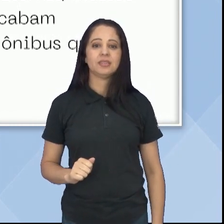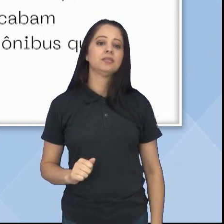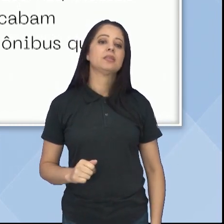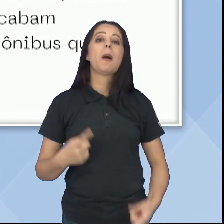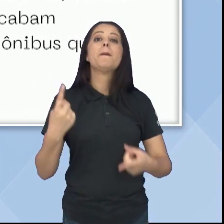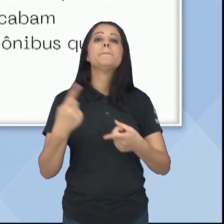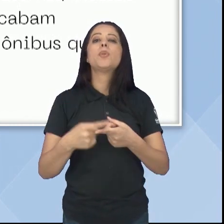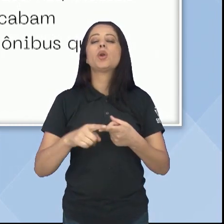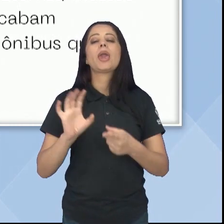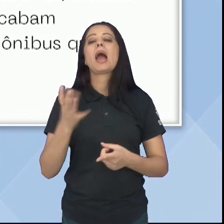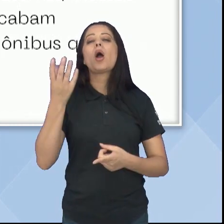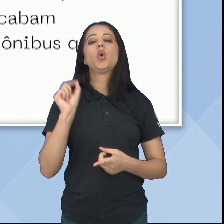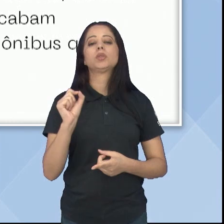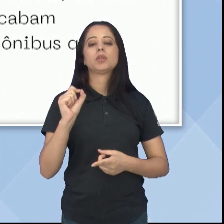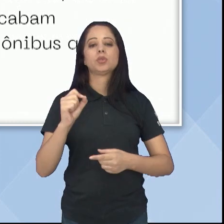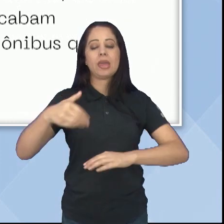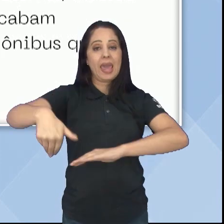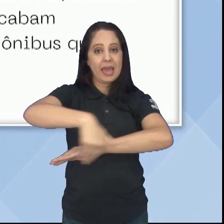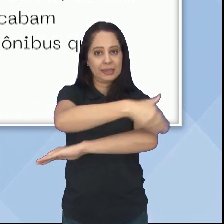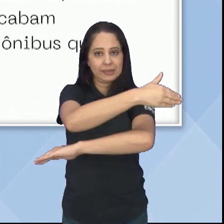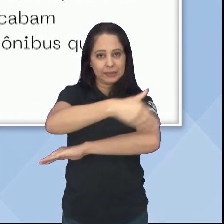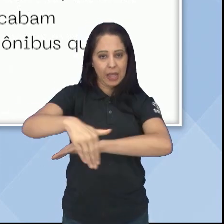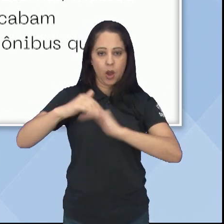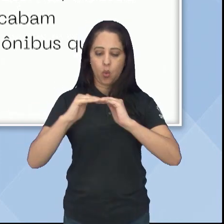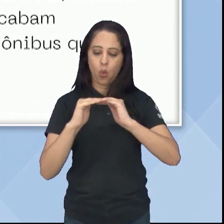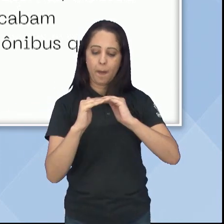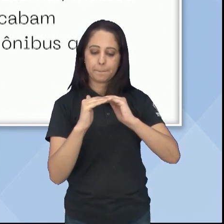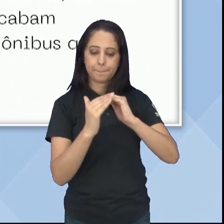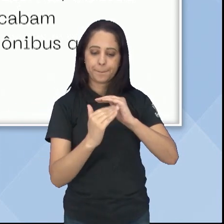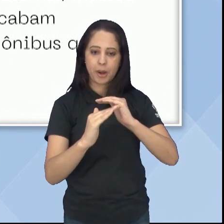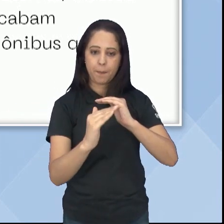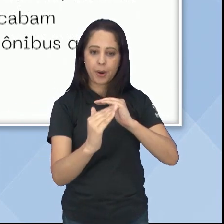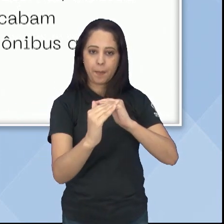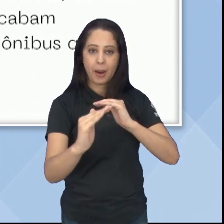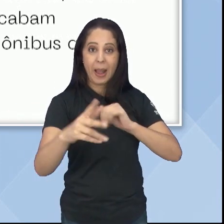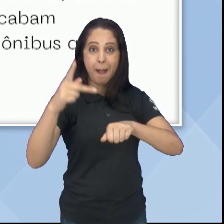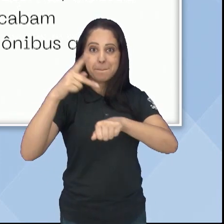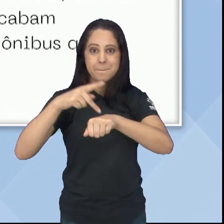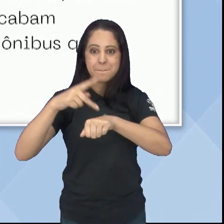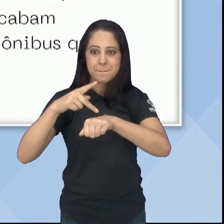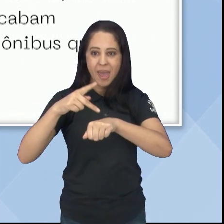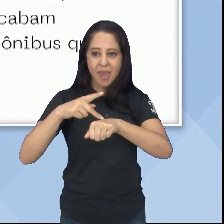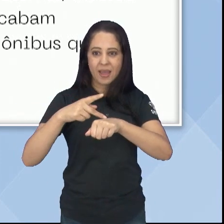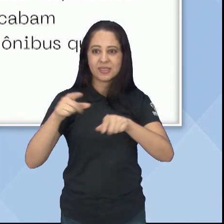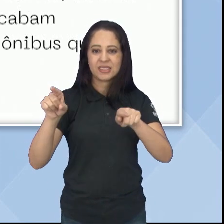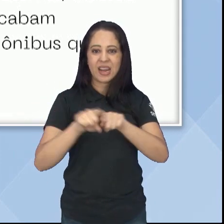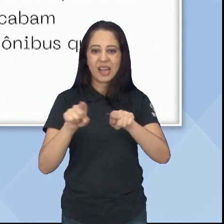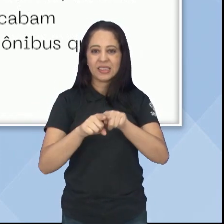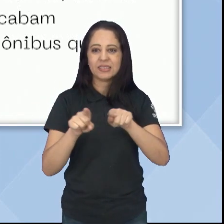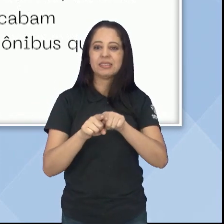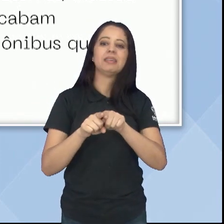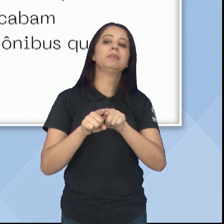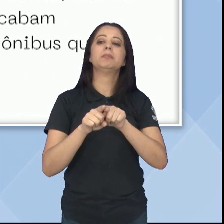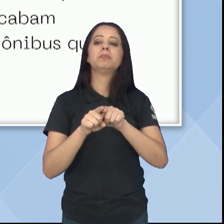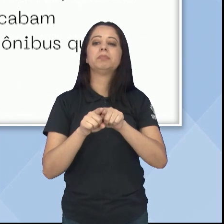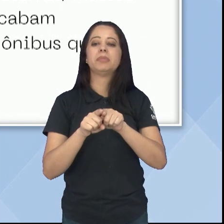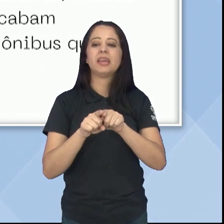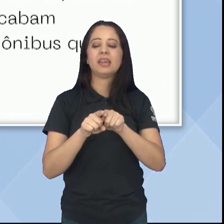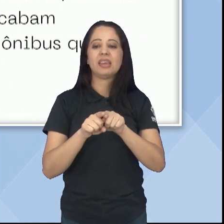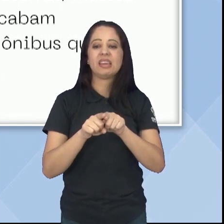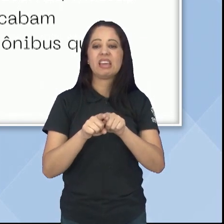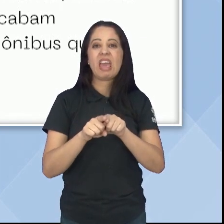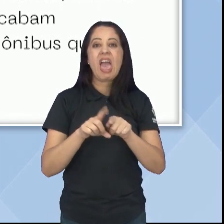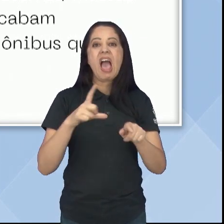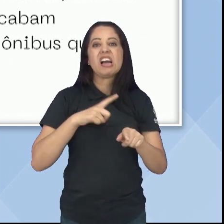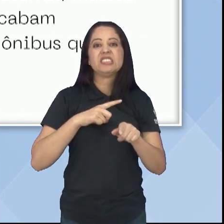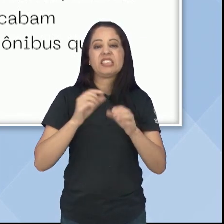o que ela faz, a colocação desses entulhos com um pedaço de piso pontiagudos, de